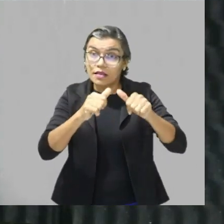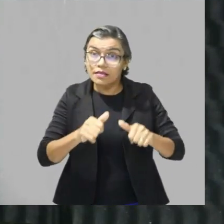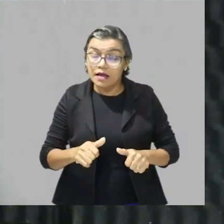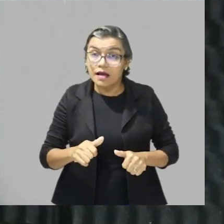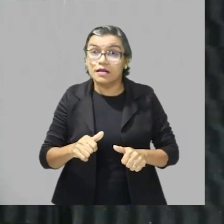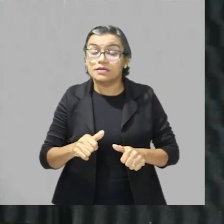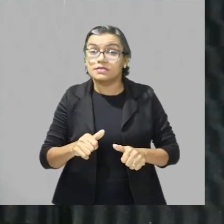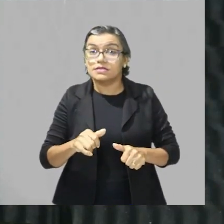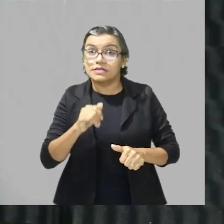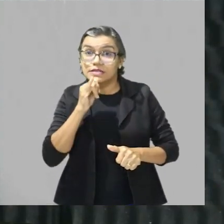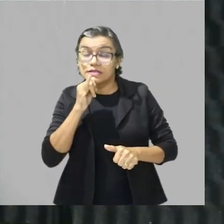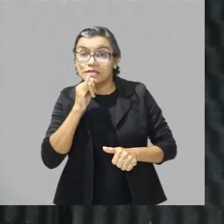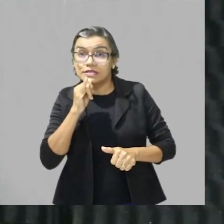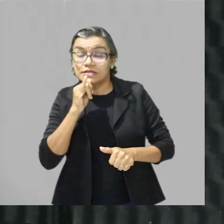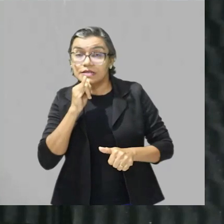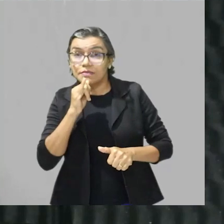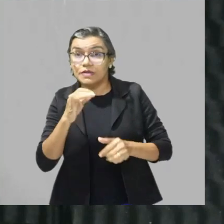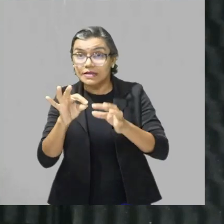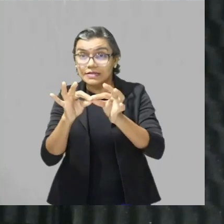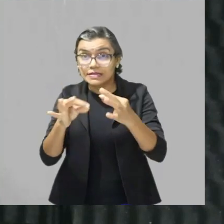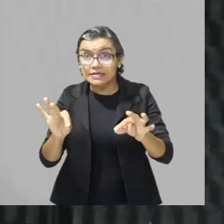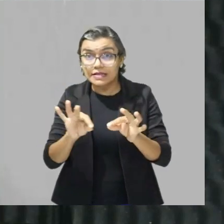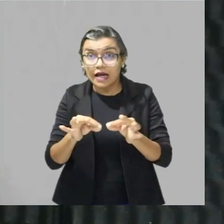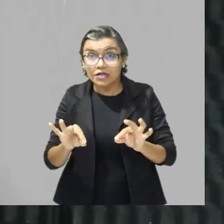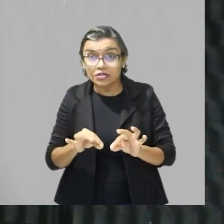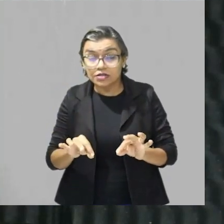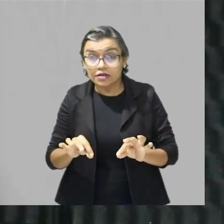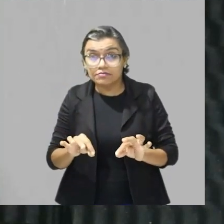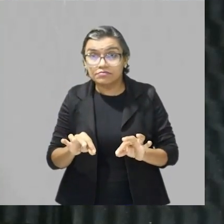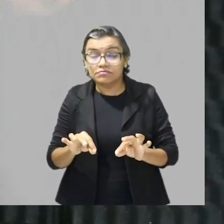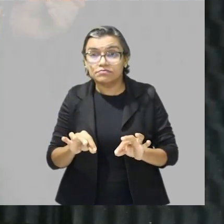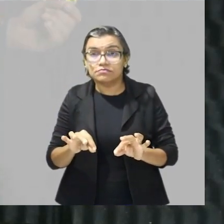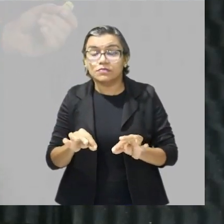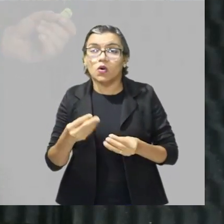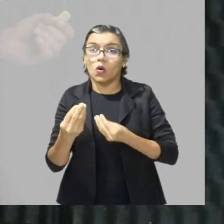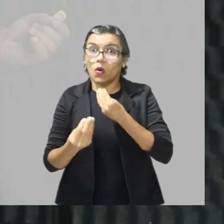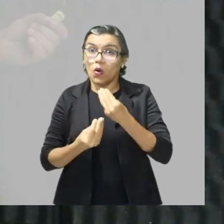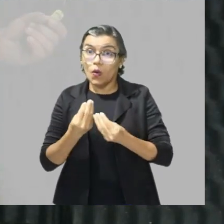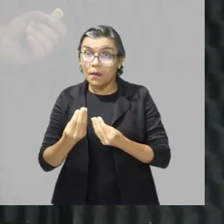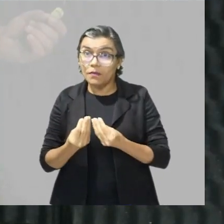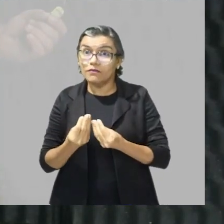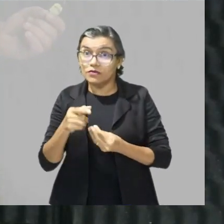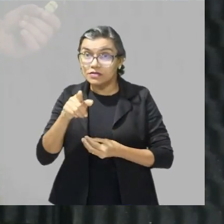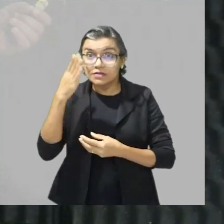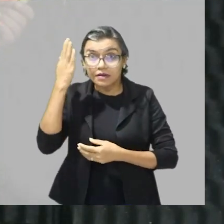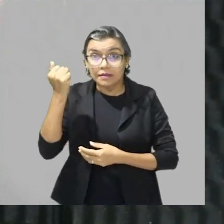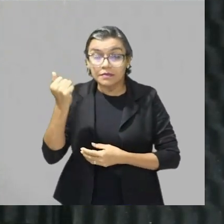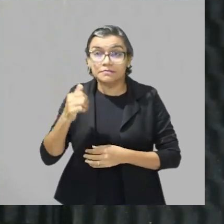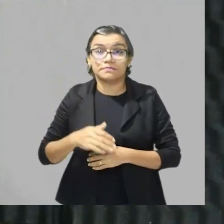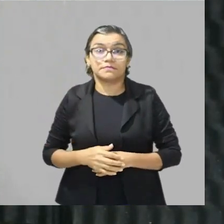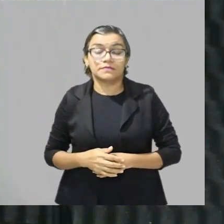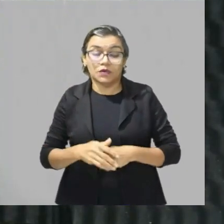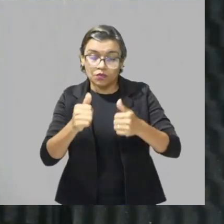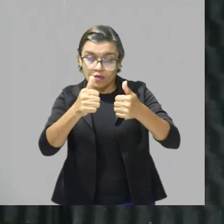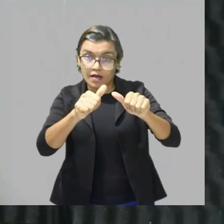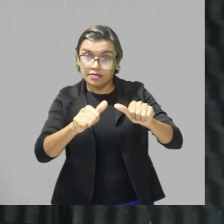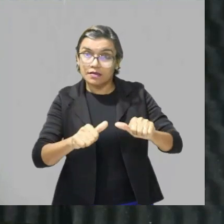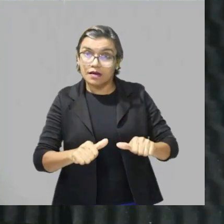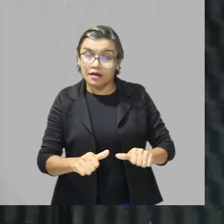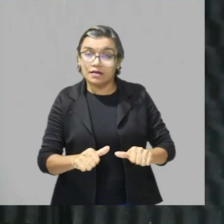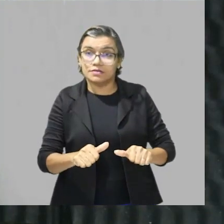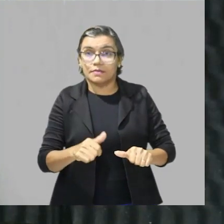você vai quebrar uma oração em partes e falar a função de cada termo correto então uma análise é uma